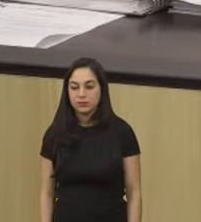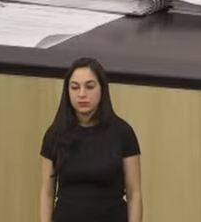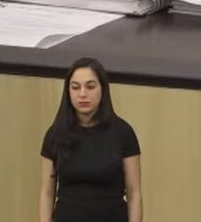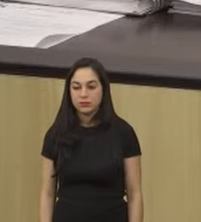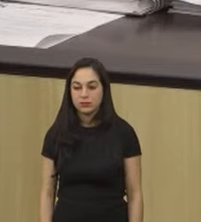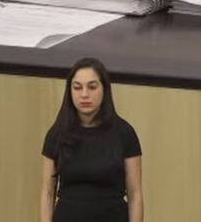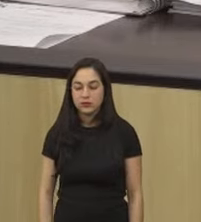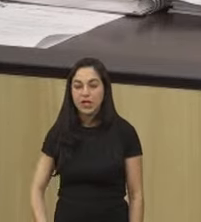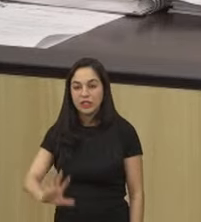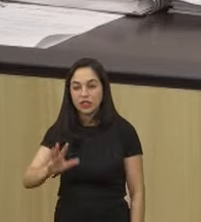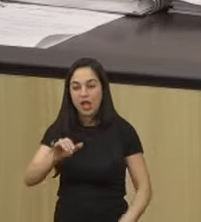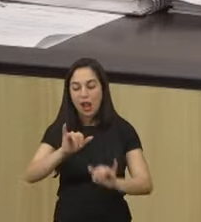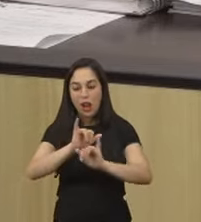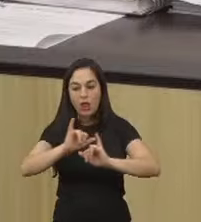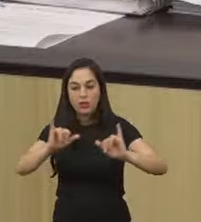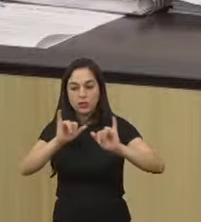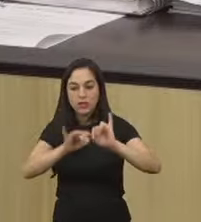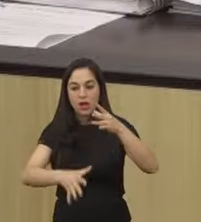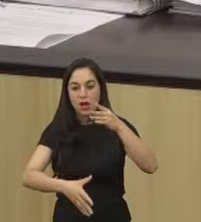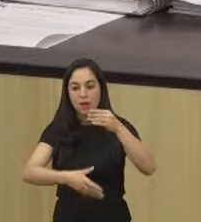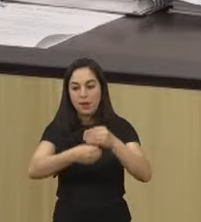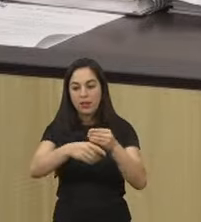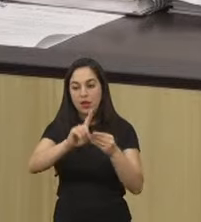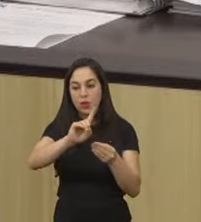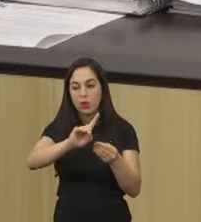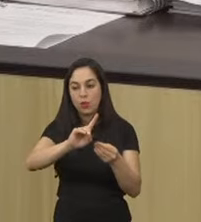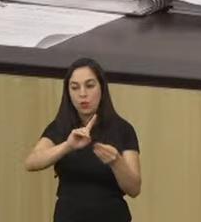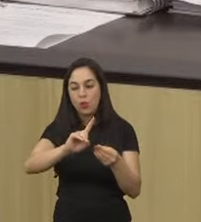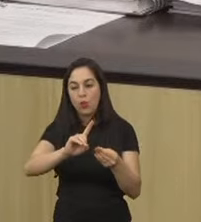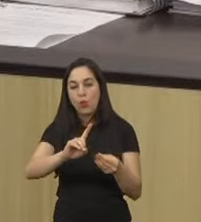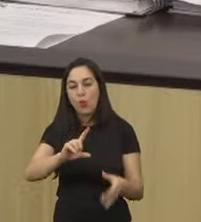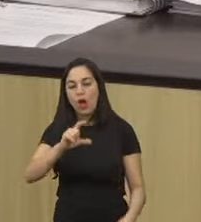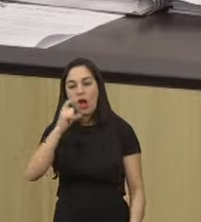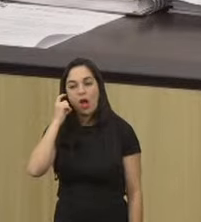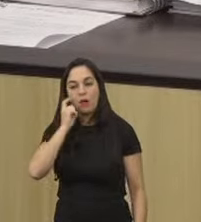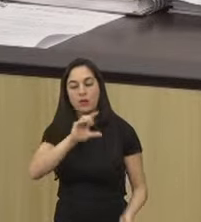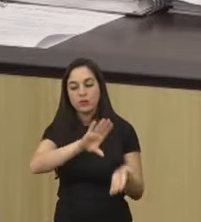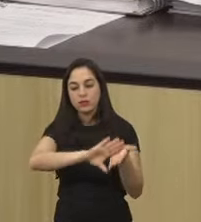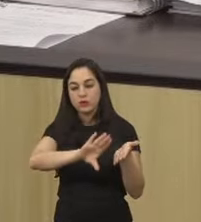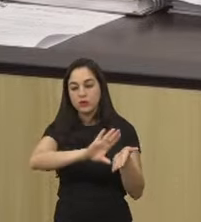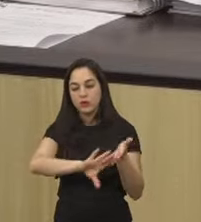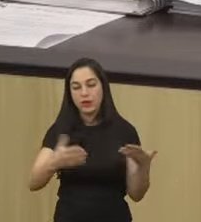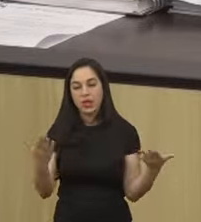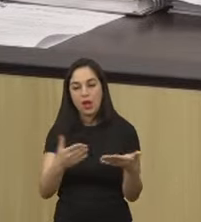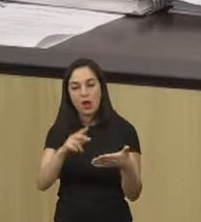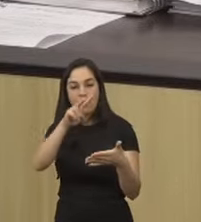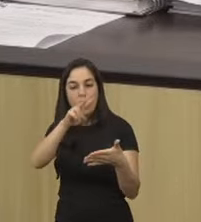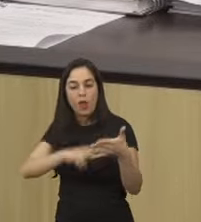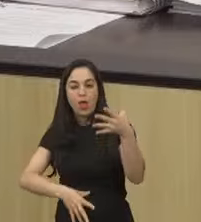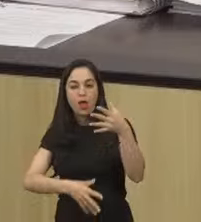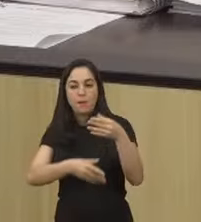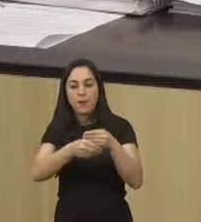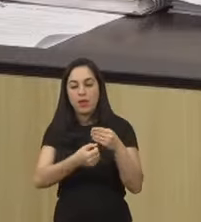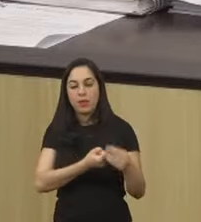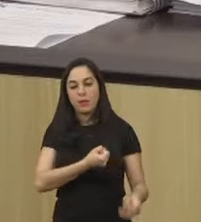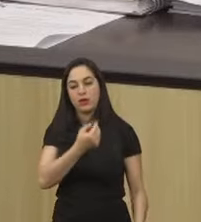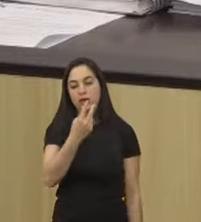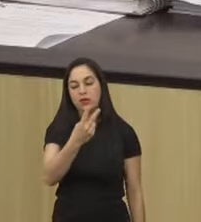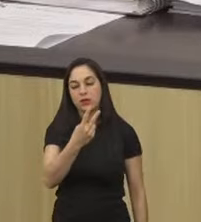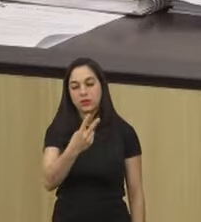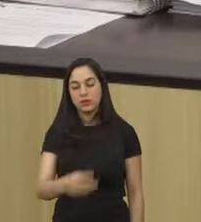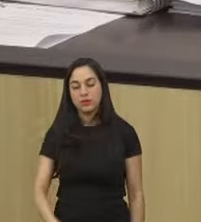já anunciando que a emenda 1 foi retirada pelo autor. E agora eu vou fazer a leitura da emenda 2. A emenda